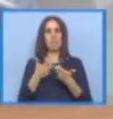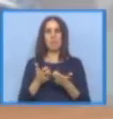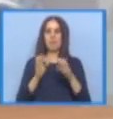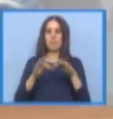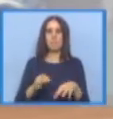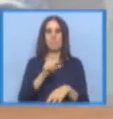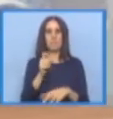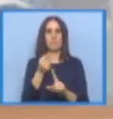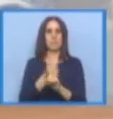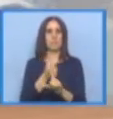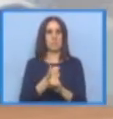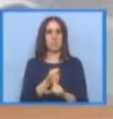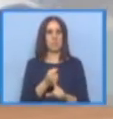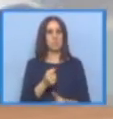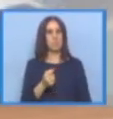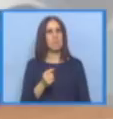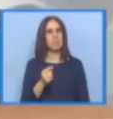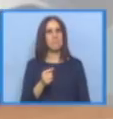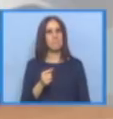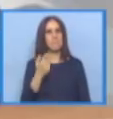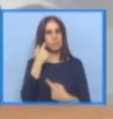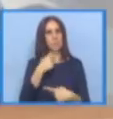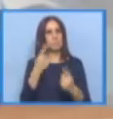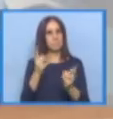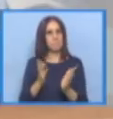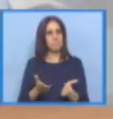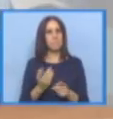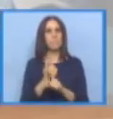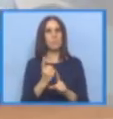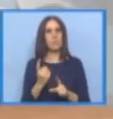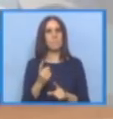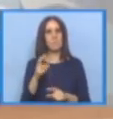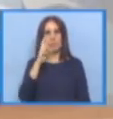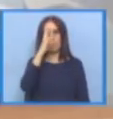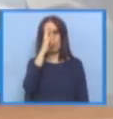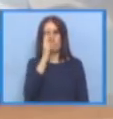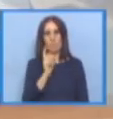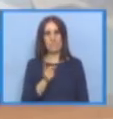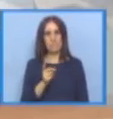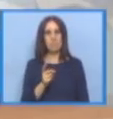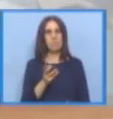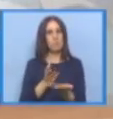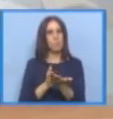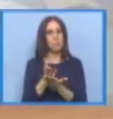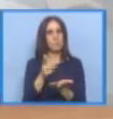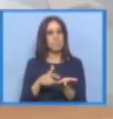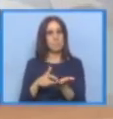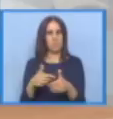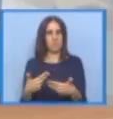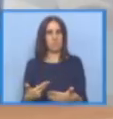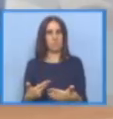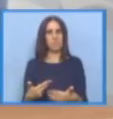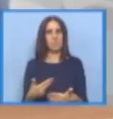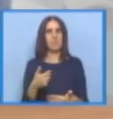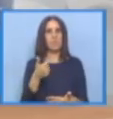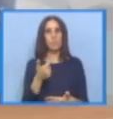paz. Portanto, isso é preciso ser conhecido porque esses esforços continuam a ser necessários hoje. E